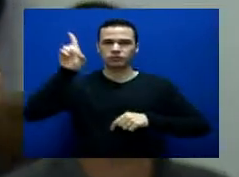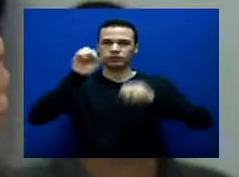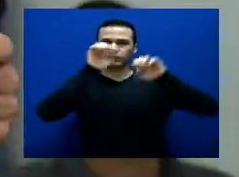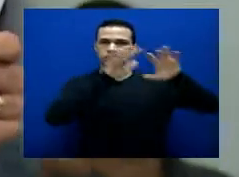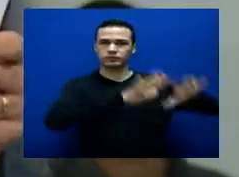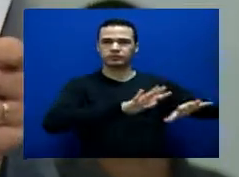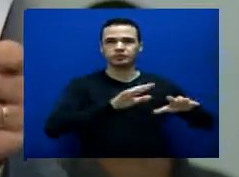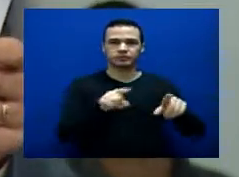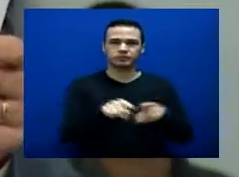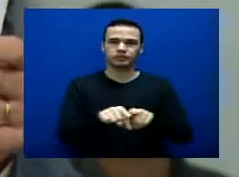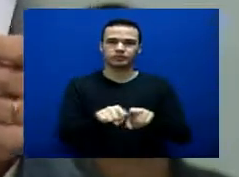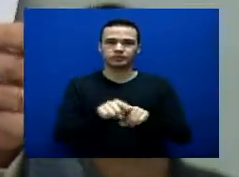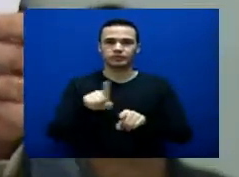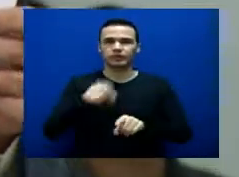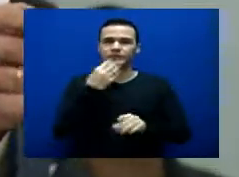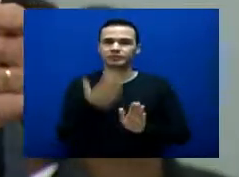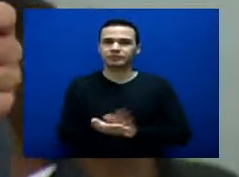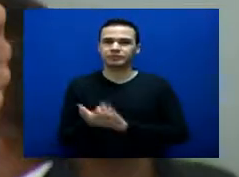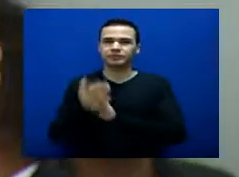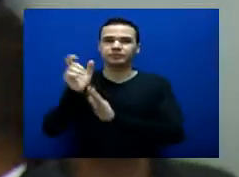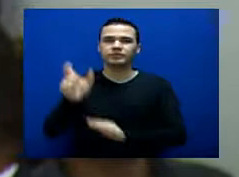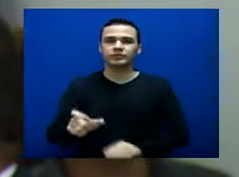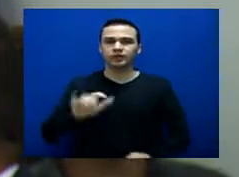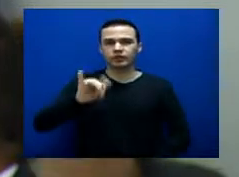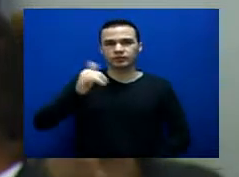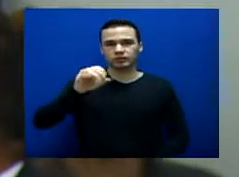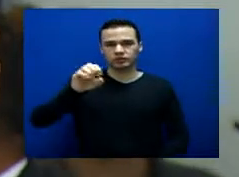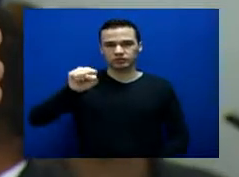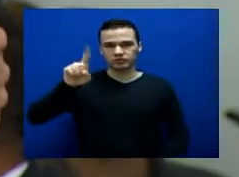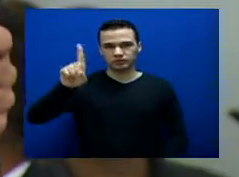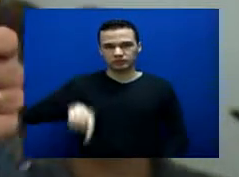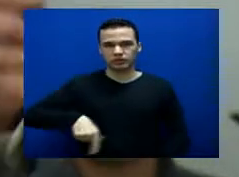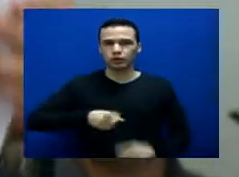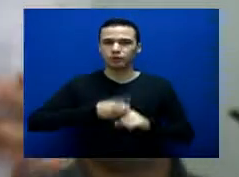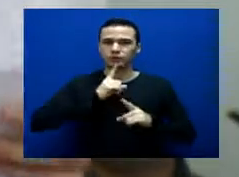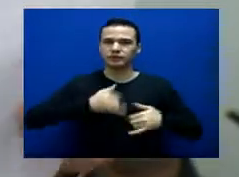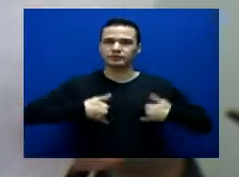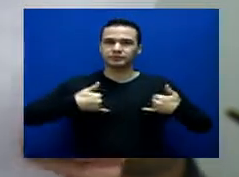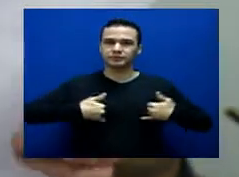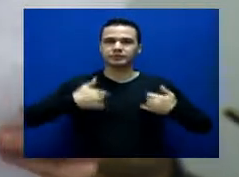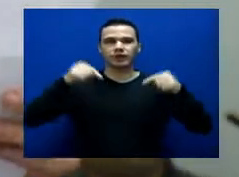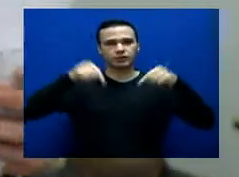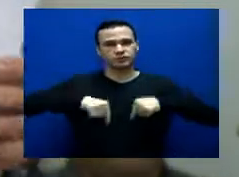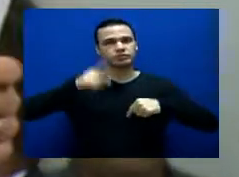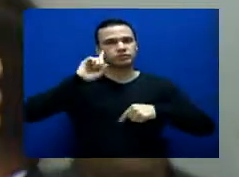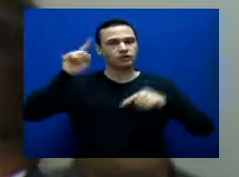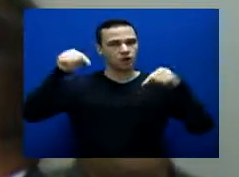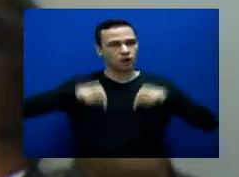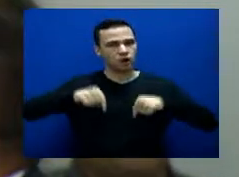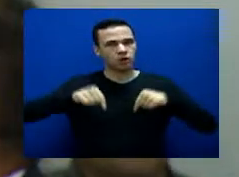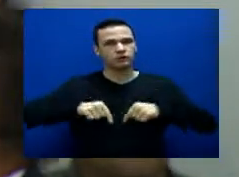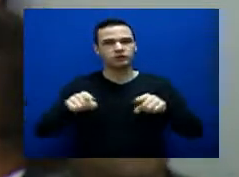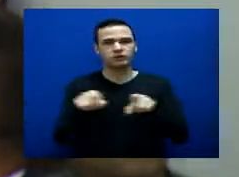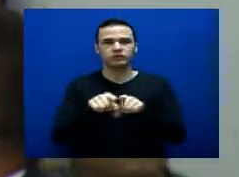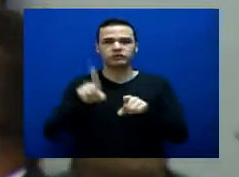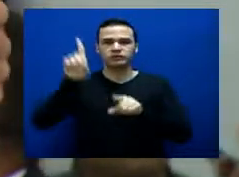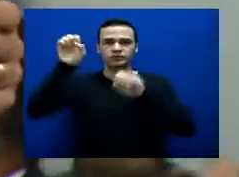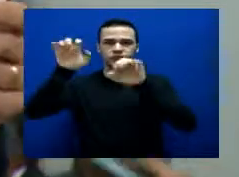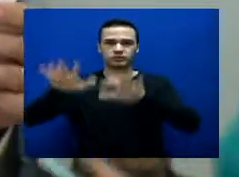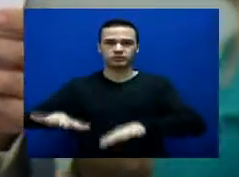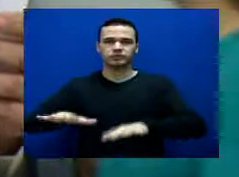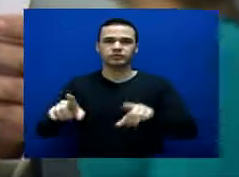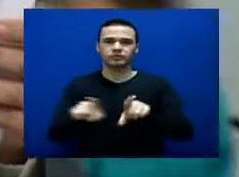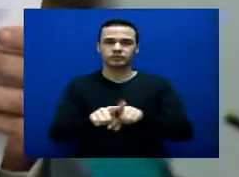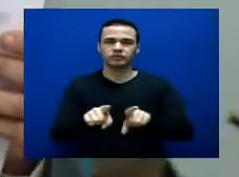Também o voto de congratulação para José Luiz de Oliveira, pela sua data natalícia também no dia de hoje, que Deus te abençoe e te ilumine.